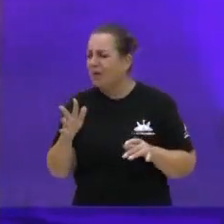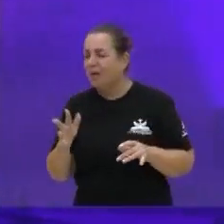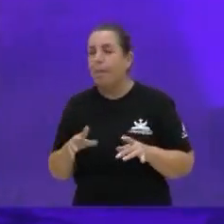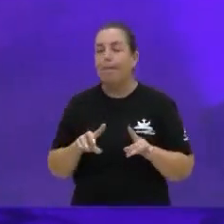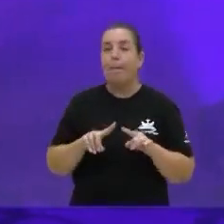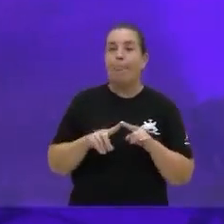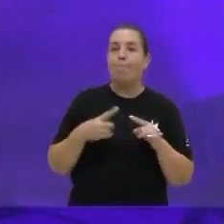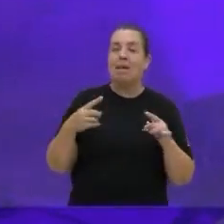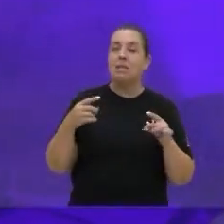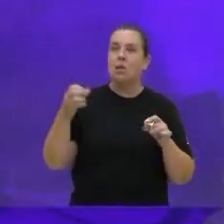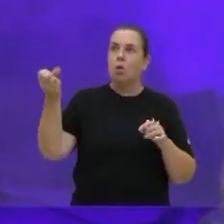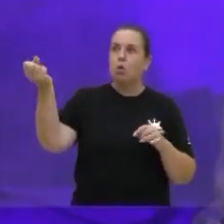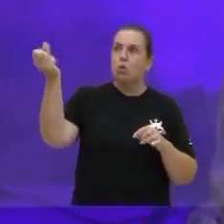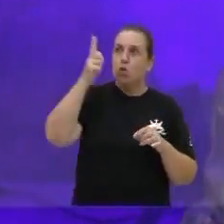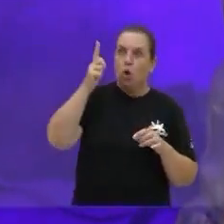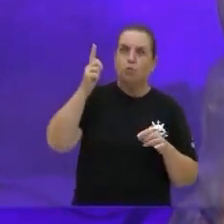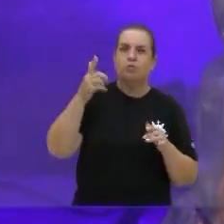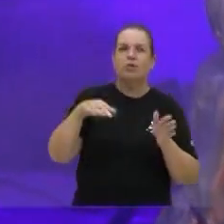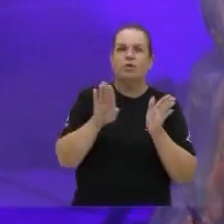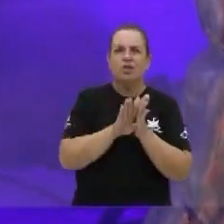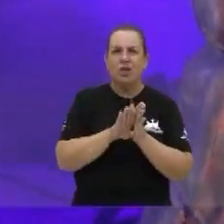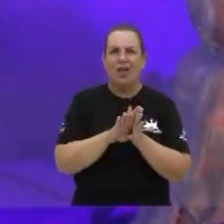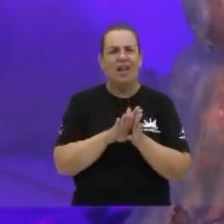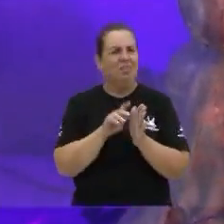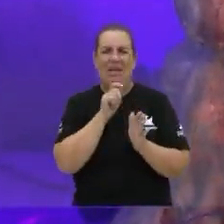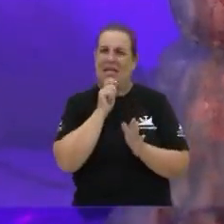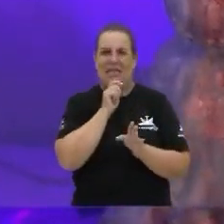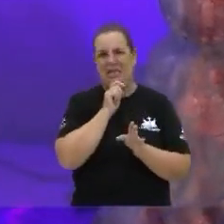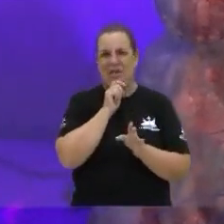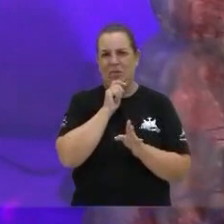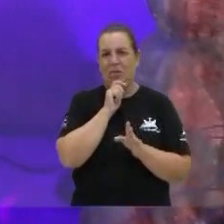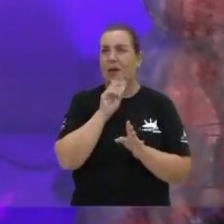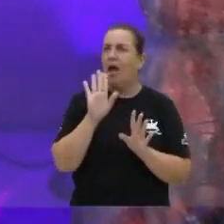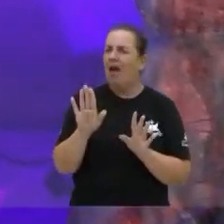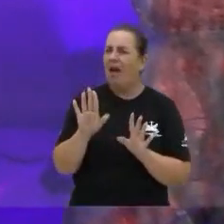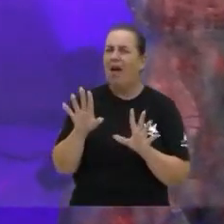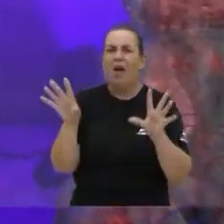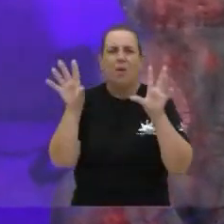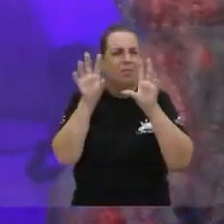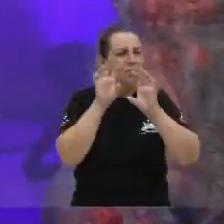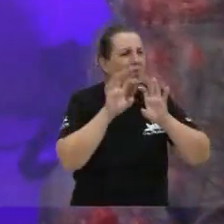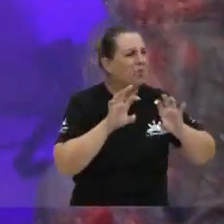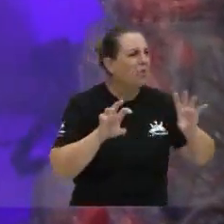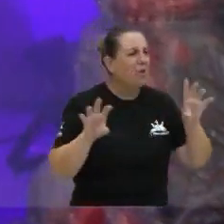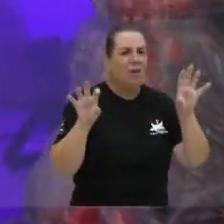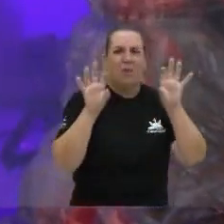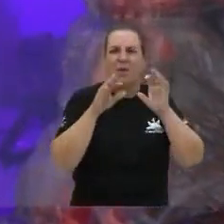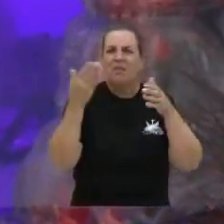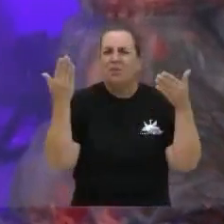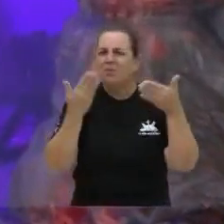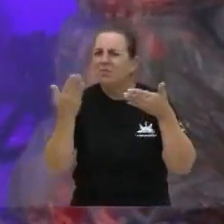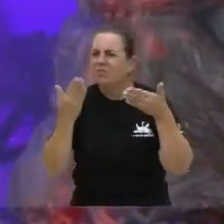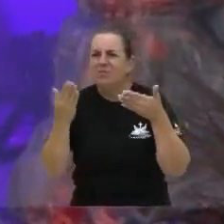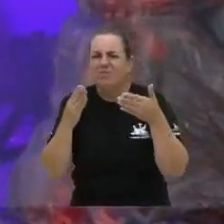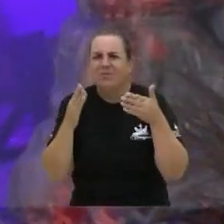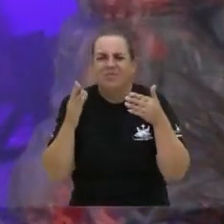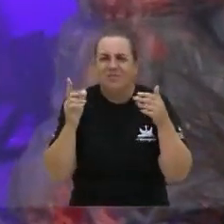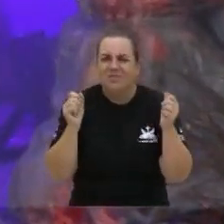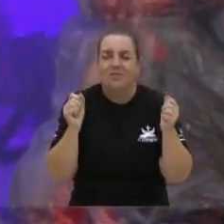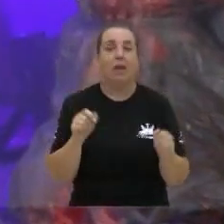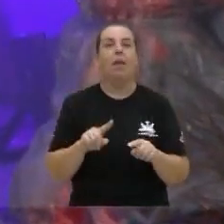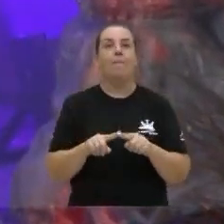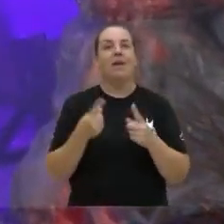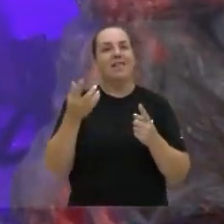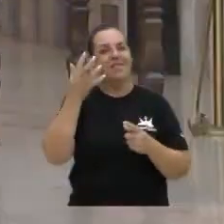não sai o sol, tudo é meio que sombra, meio névoa. E eis o que